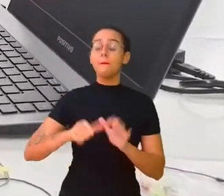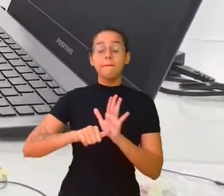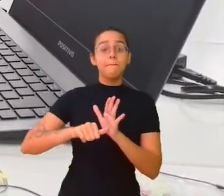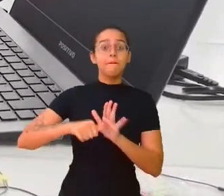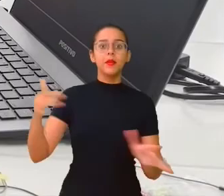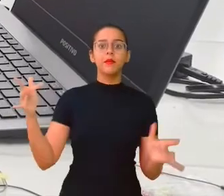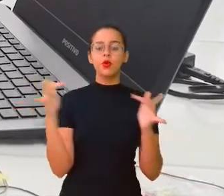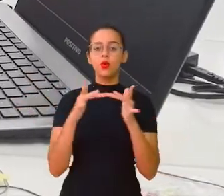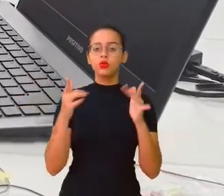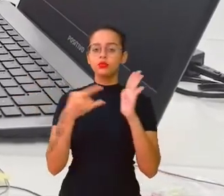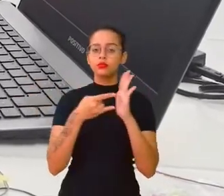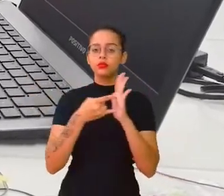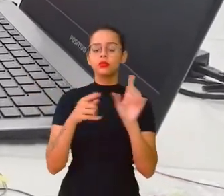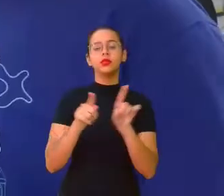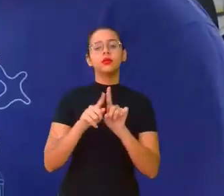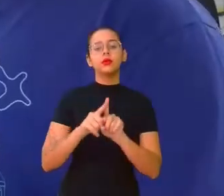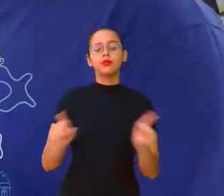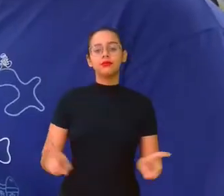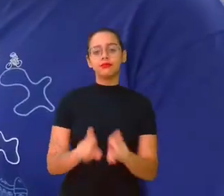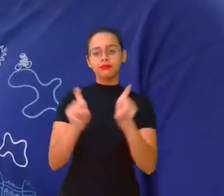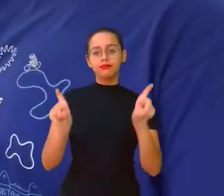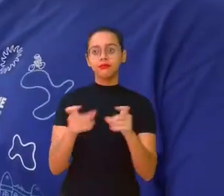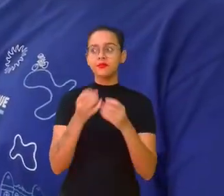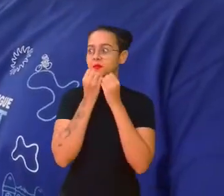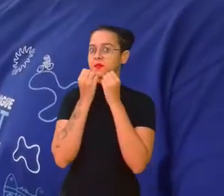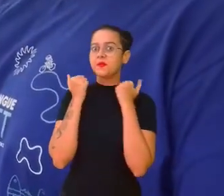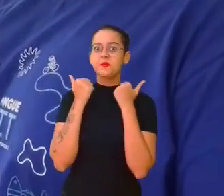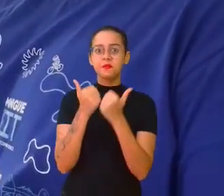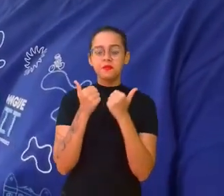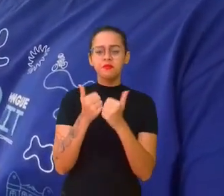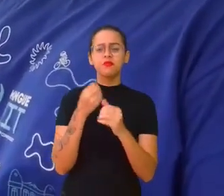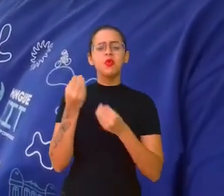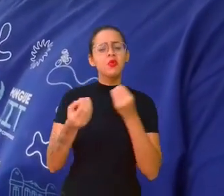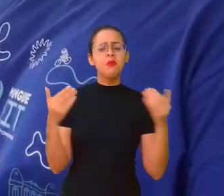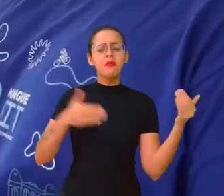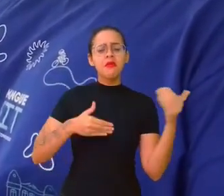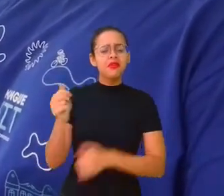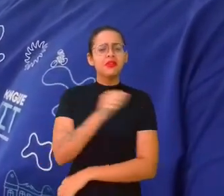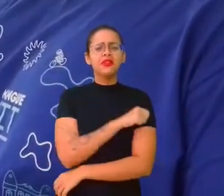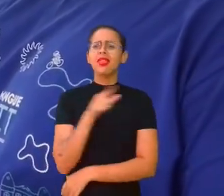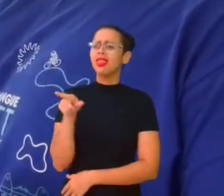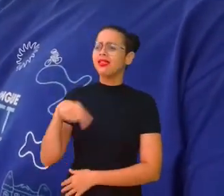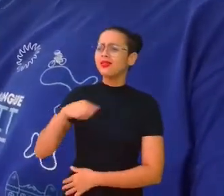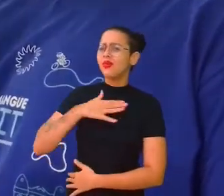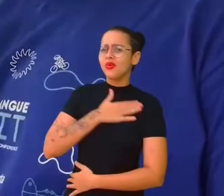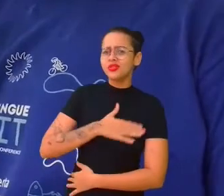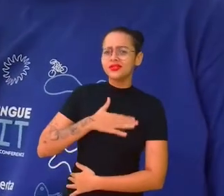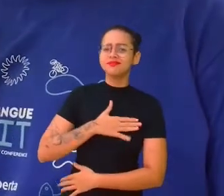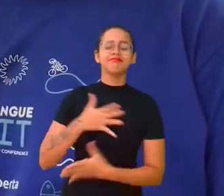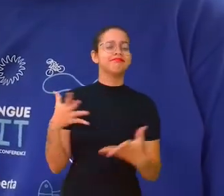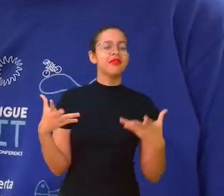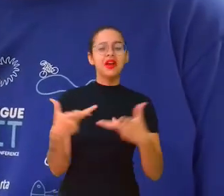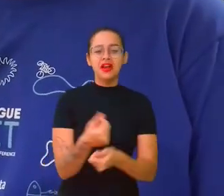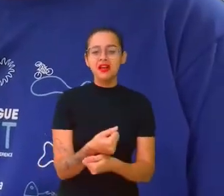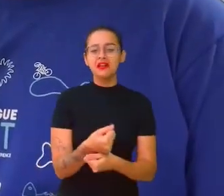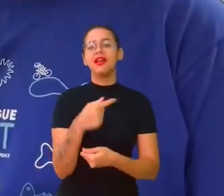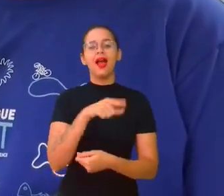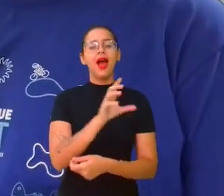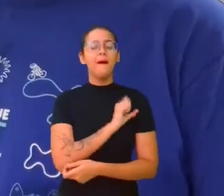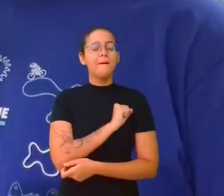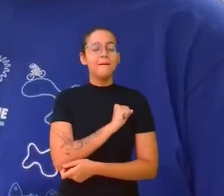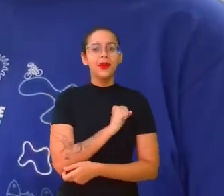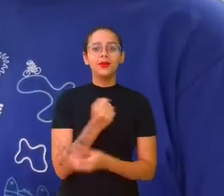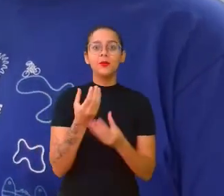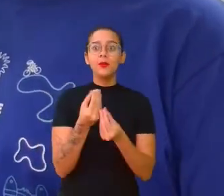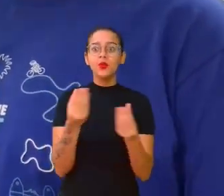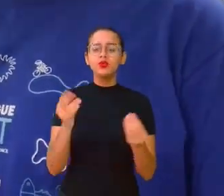programação e eletrônica. Muito bom. E como é que está a participação dos estudantes? Eles estão gostando? Maravilha, eles estão amando, né?